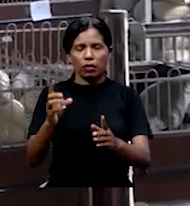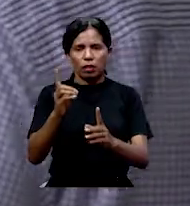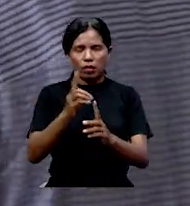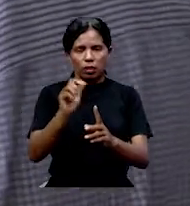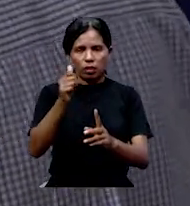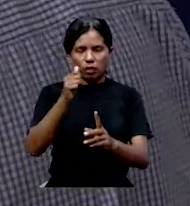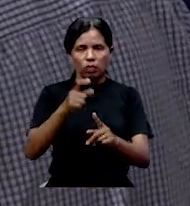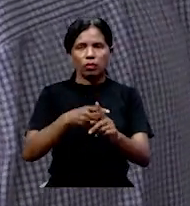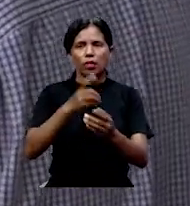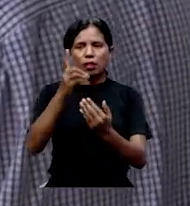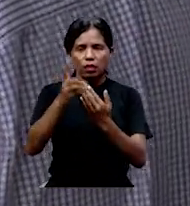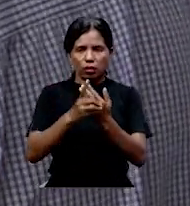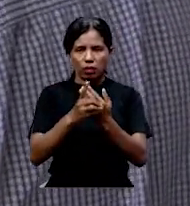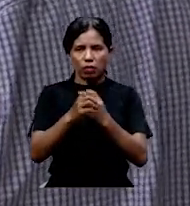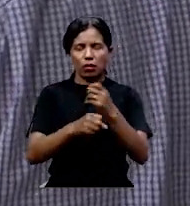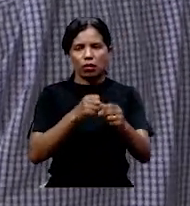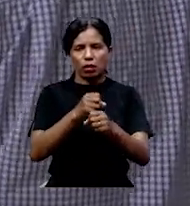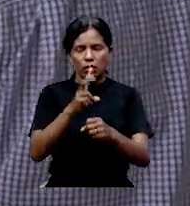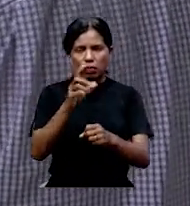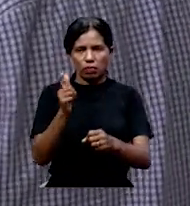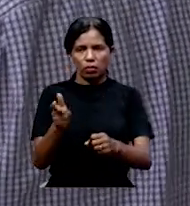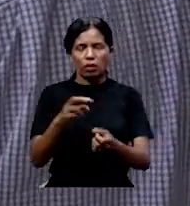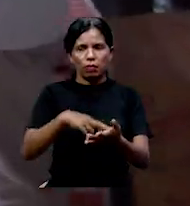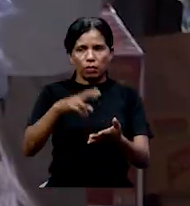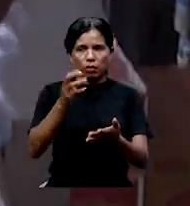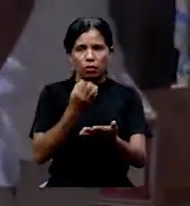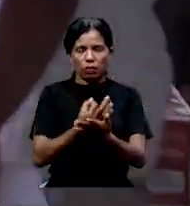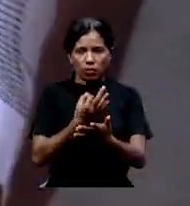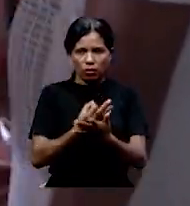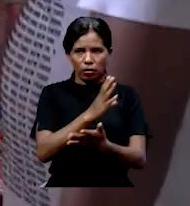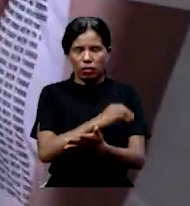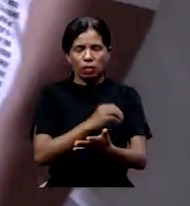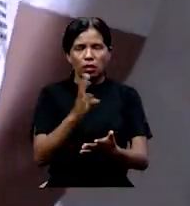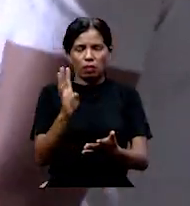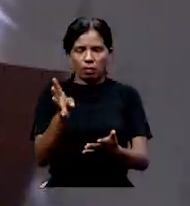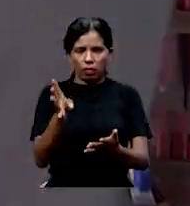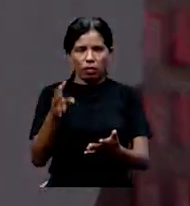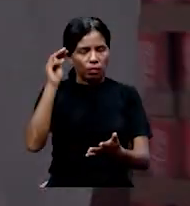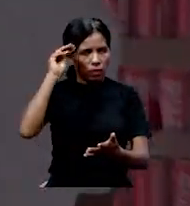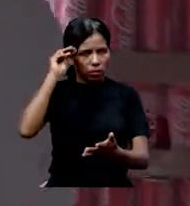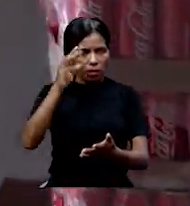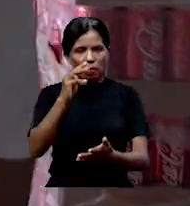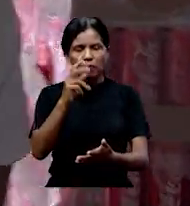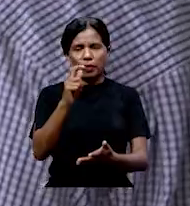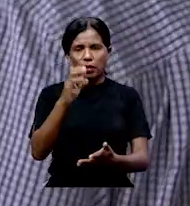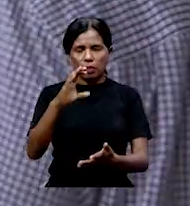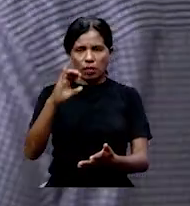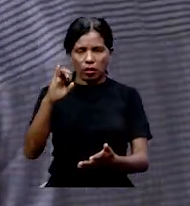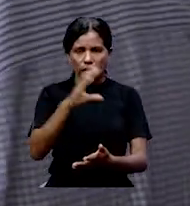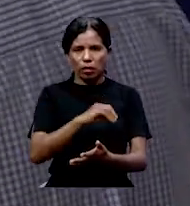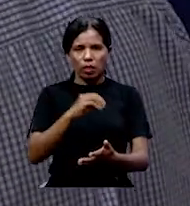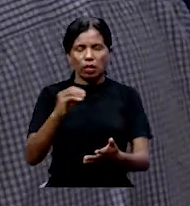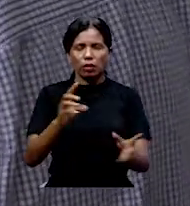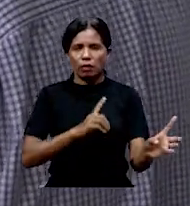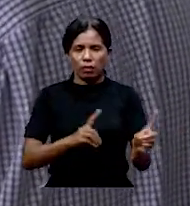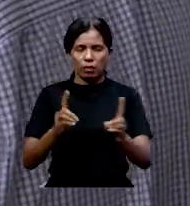fulan Dezembro tinang riuroron resinida, aprova tan orsamento adisional tokon hat nulu, ba Ministerio Turismo, Comercio no Industria, o di